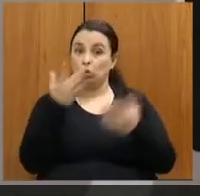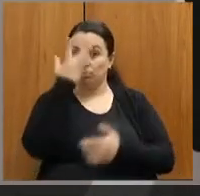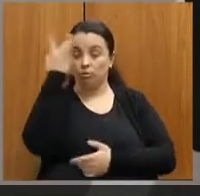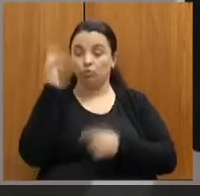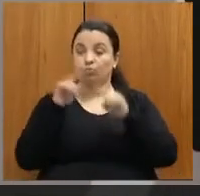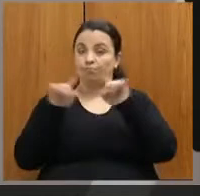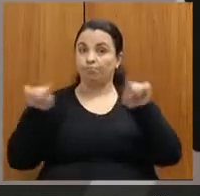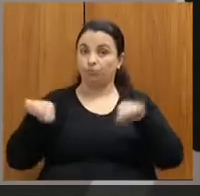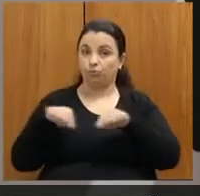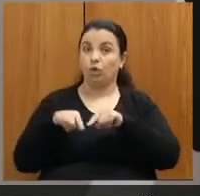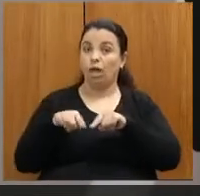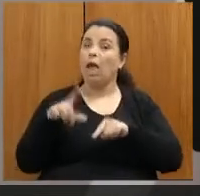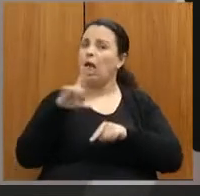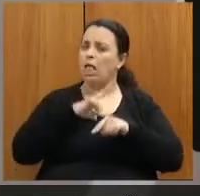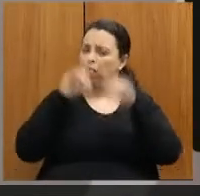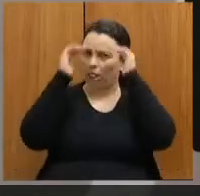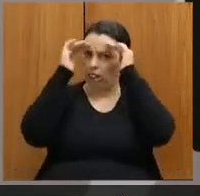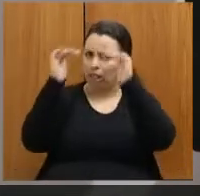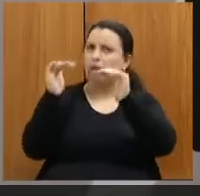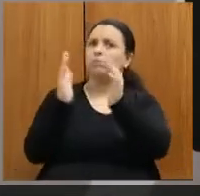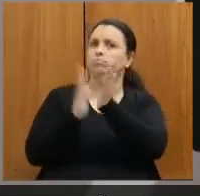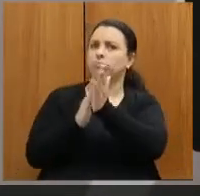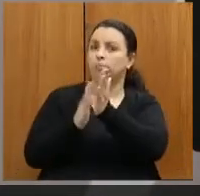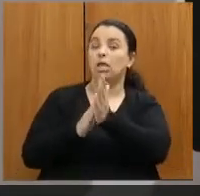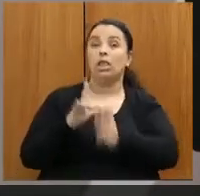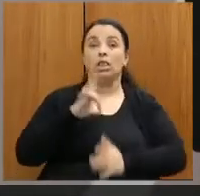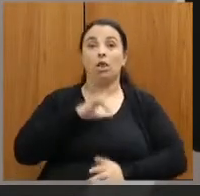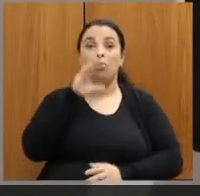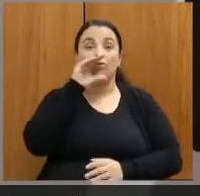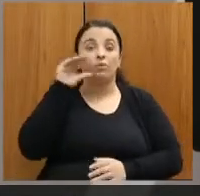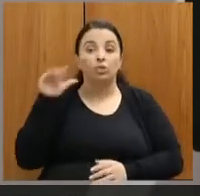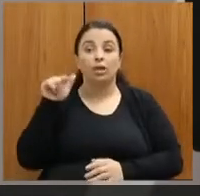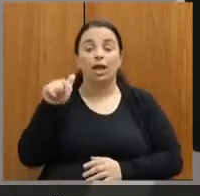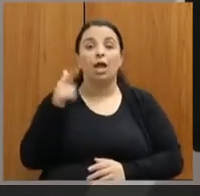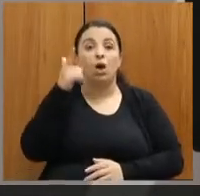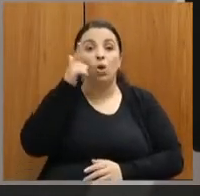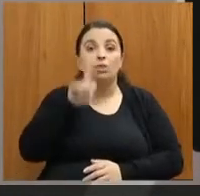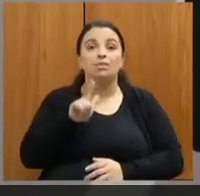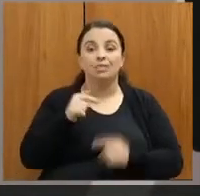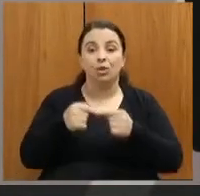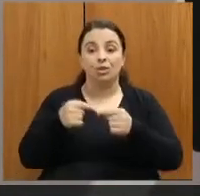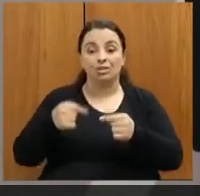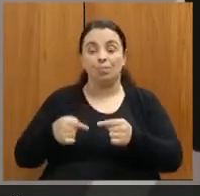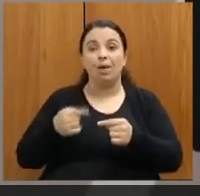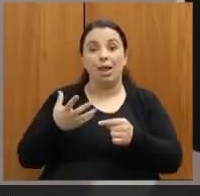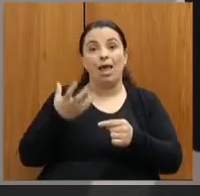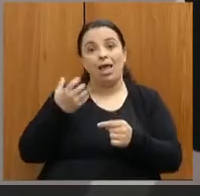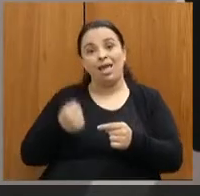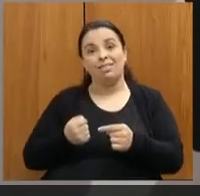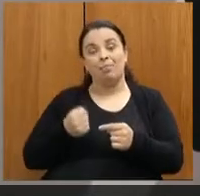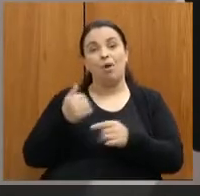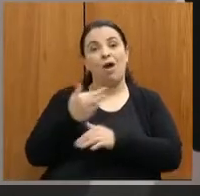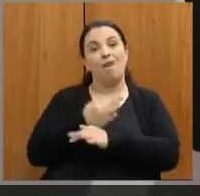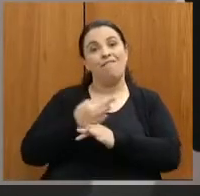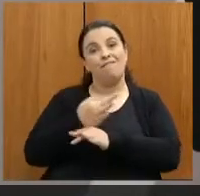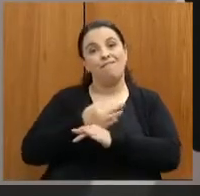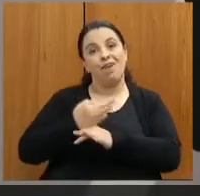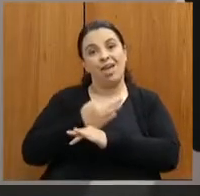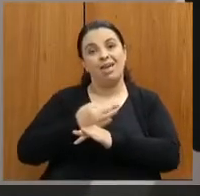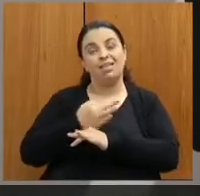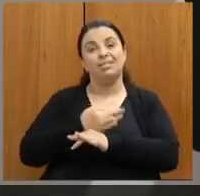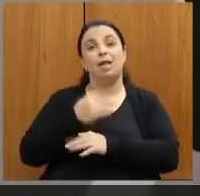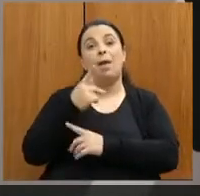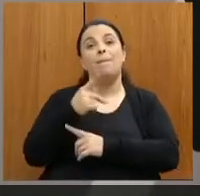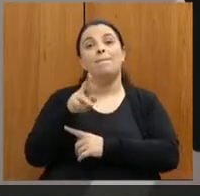de receber naquela semana havia suas férias poemas que ela tanto precisava Ou seja hoje isto